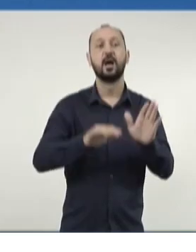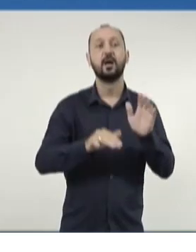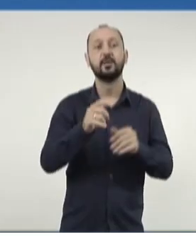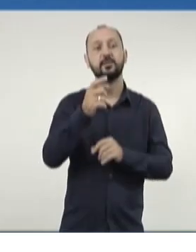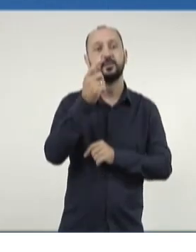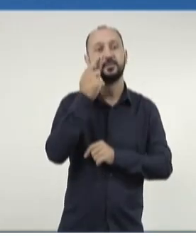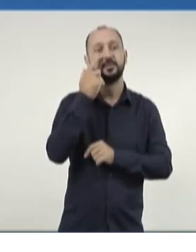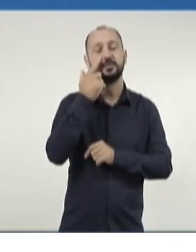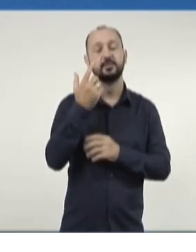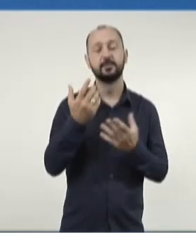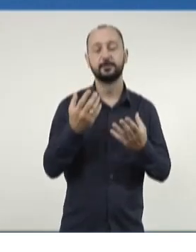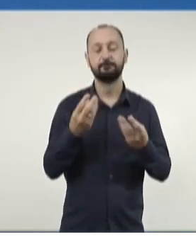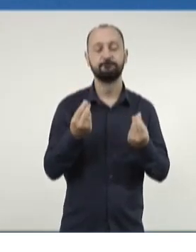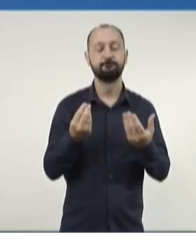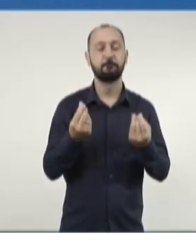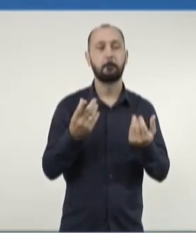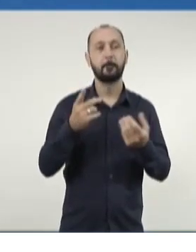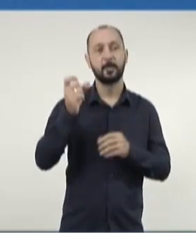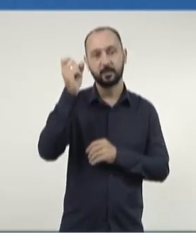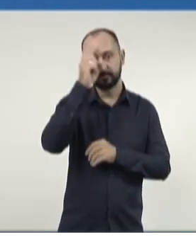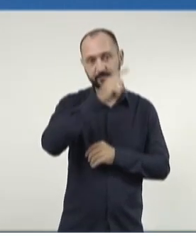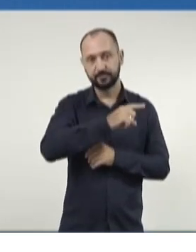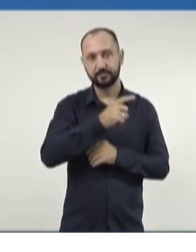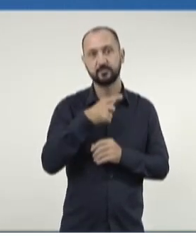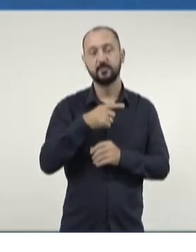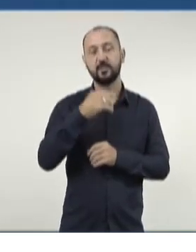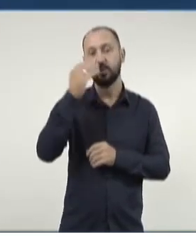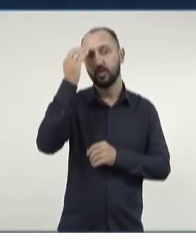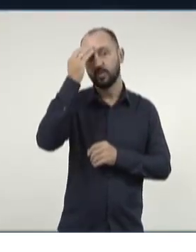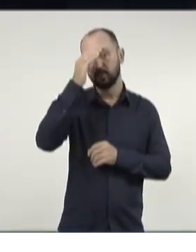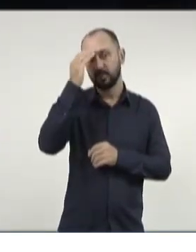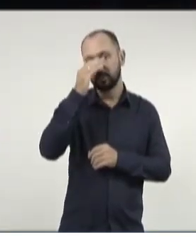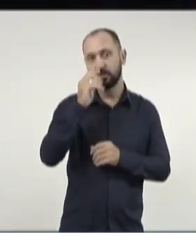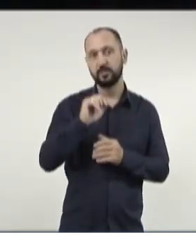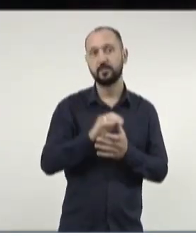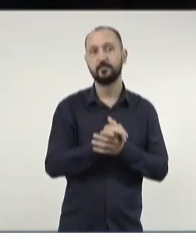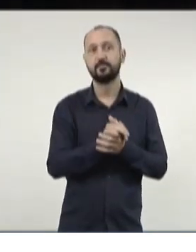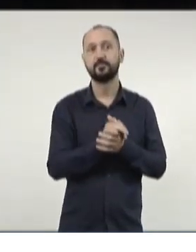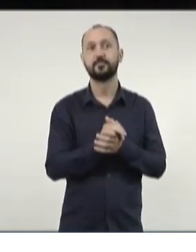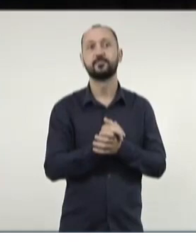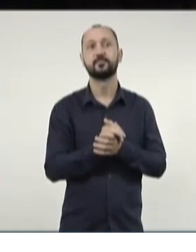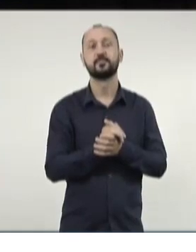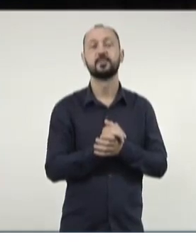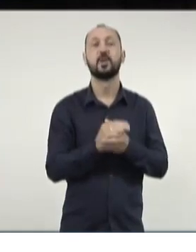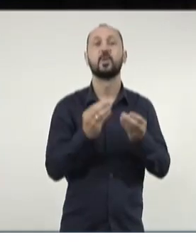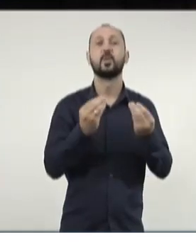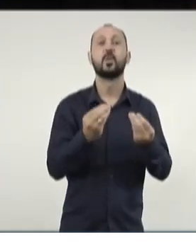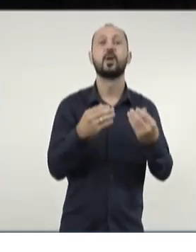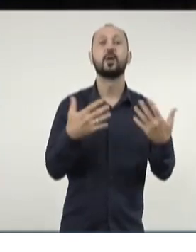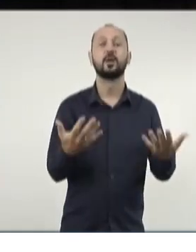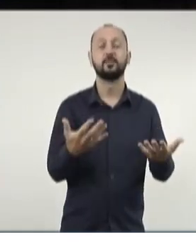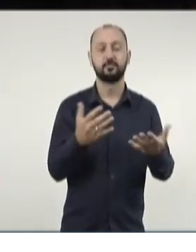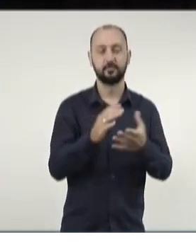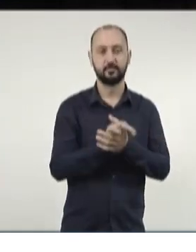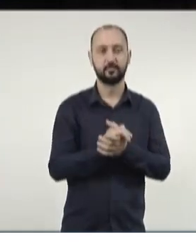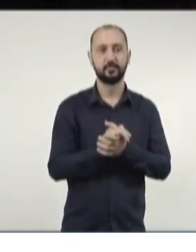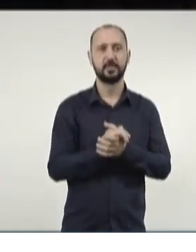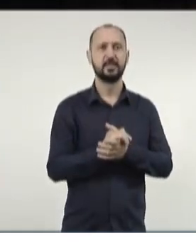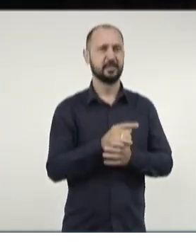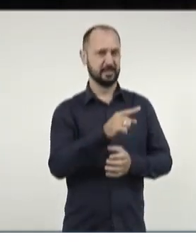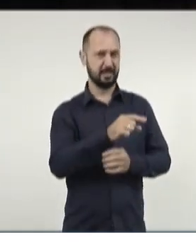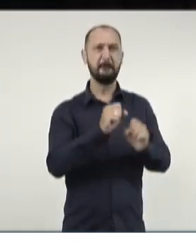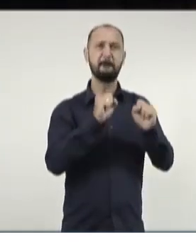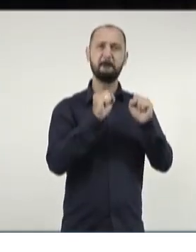vezes, vê muita dificuldade até de entendimento e, às vezes, de colegas mesmo. Mas ele